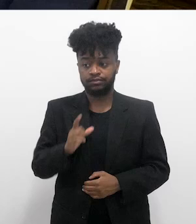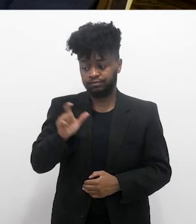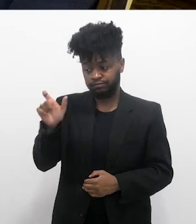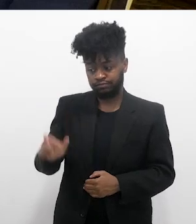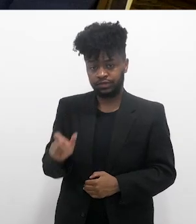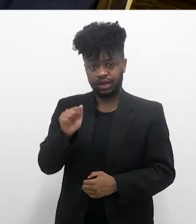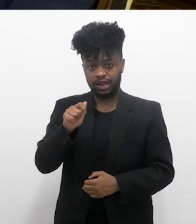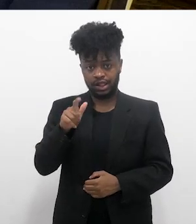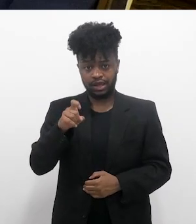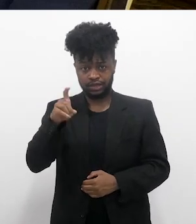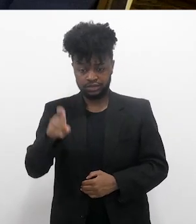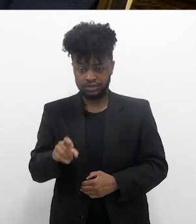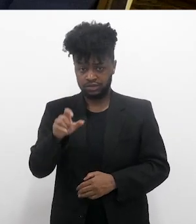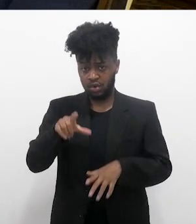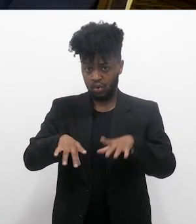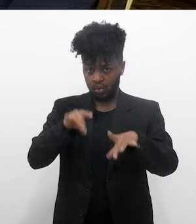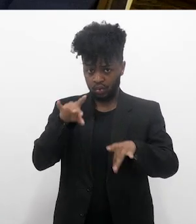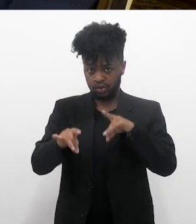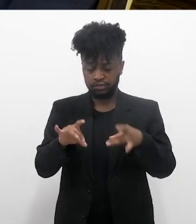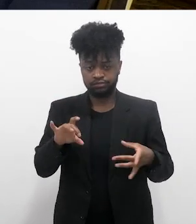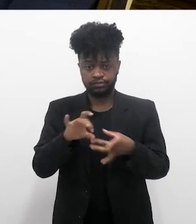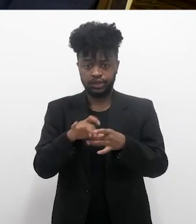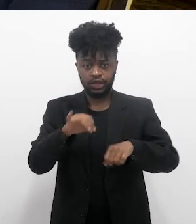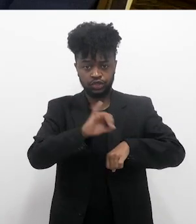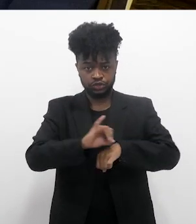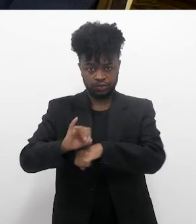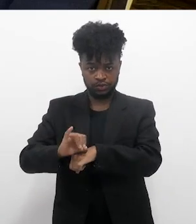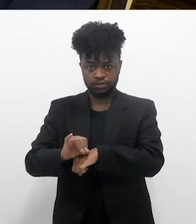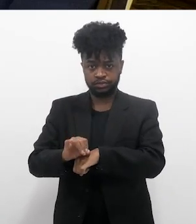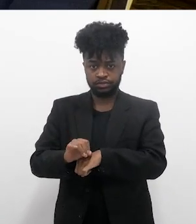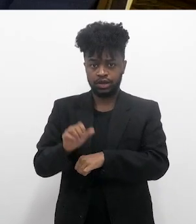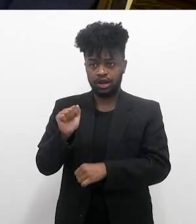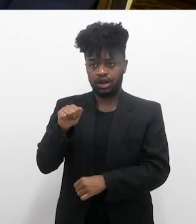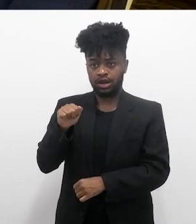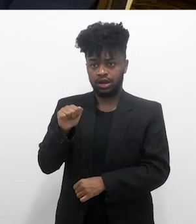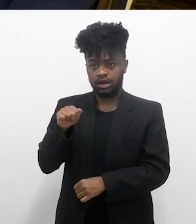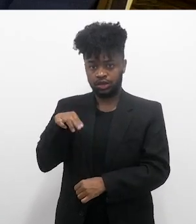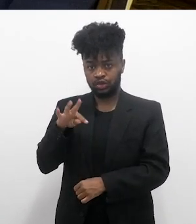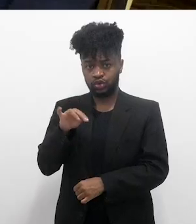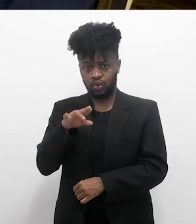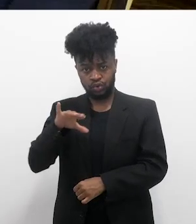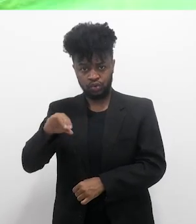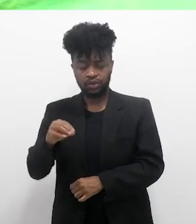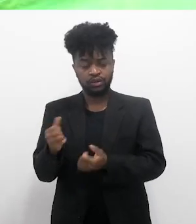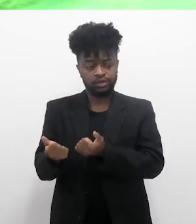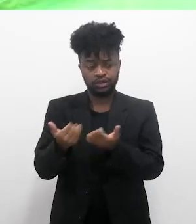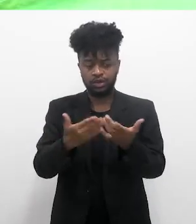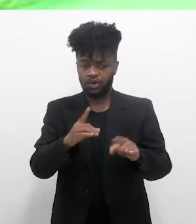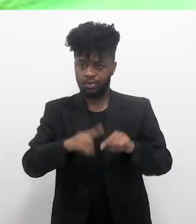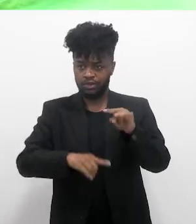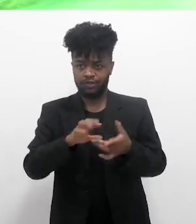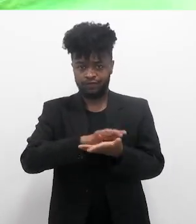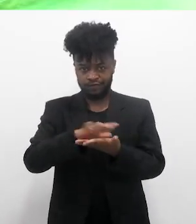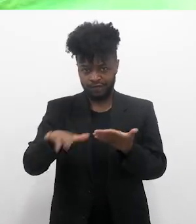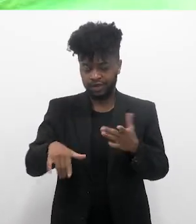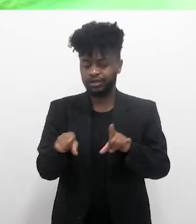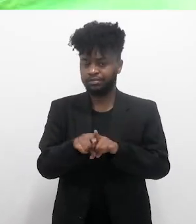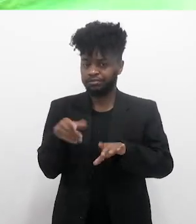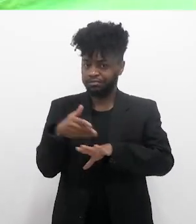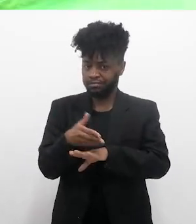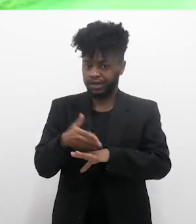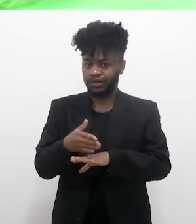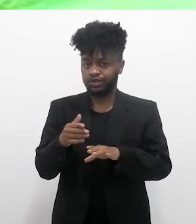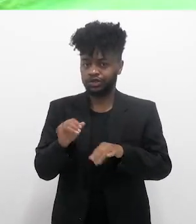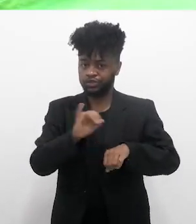o curador, né, da exposição. O Antônio Marins, que chegou a ceder várias peças, né, também para essa